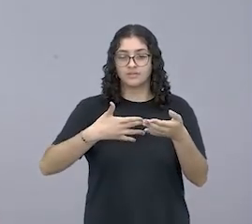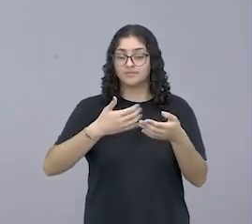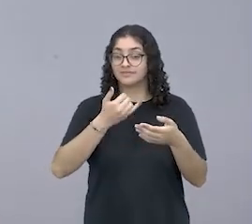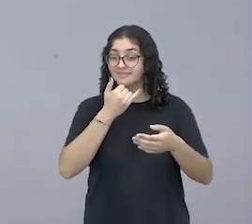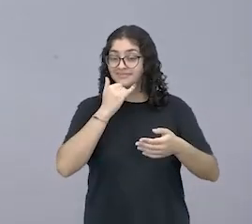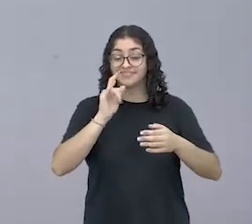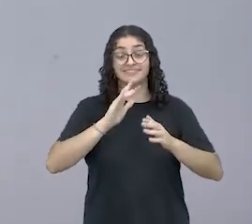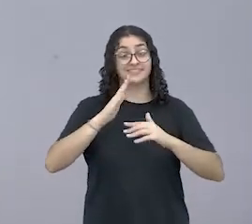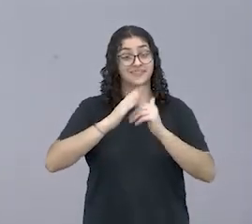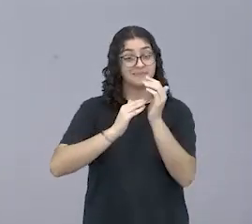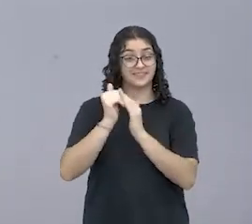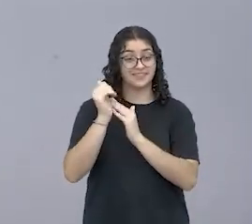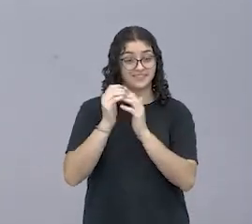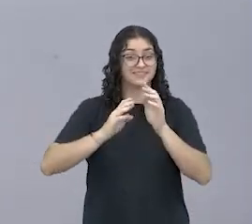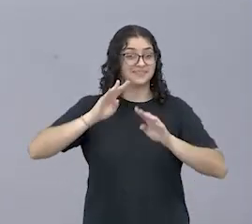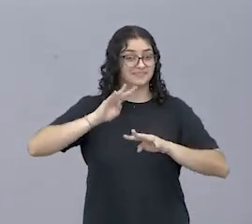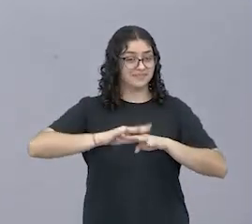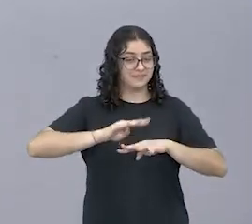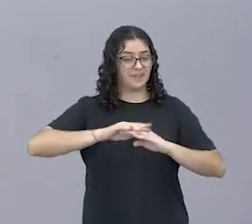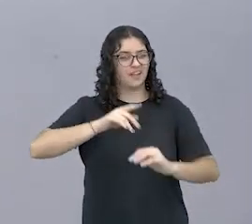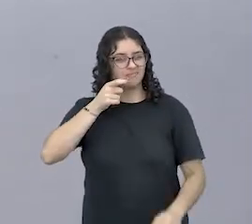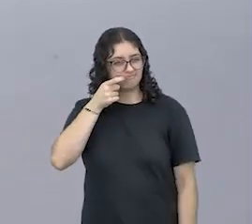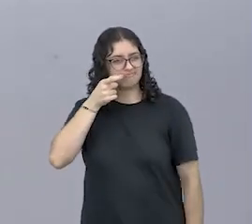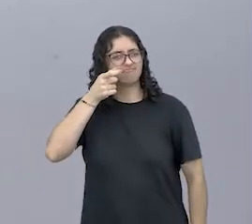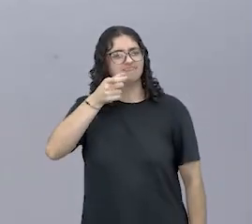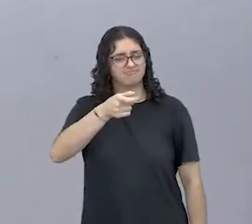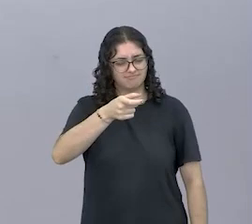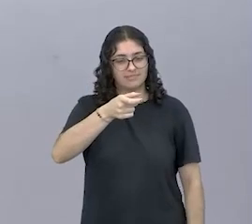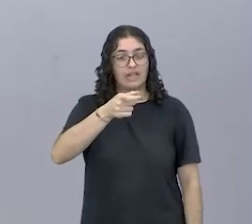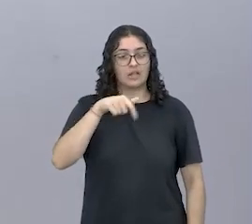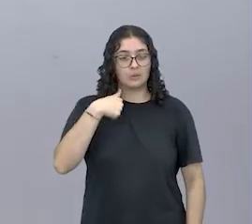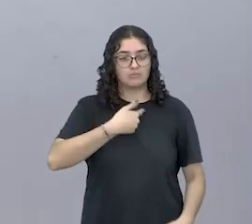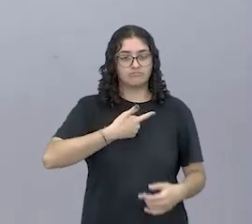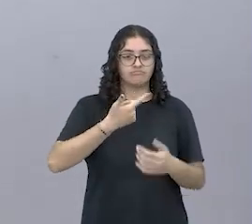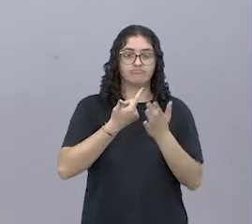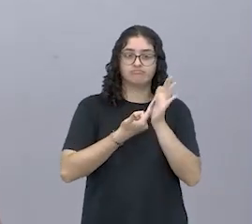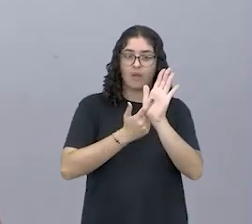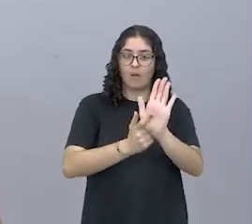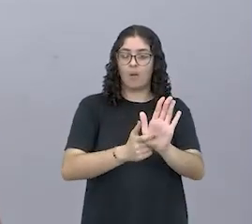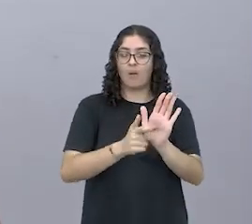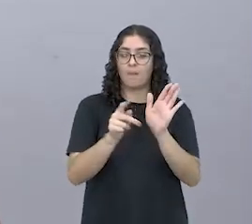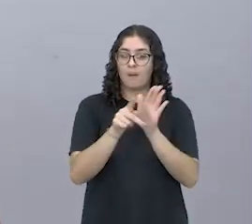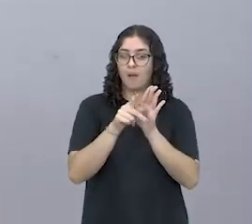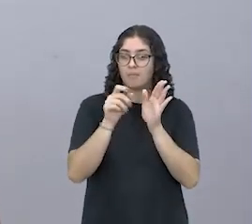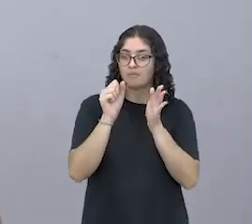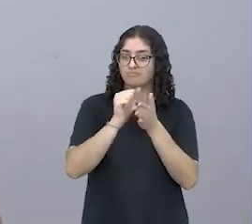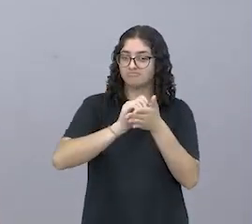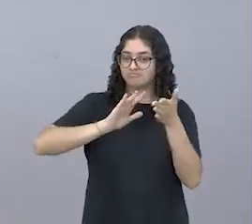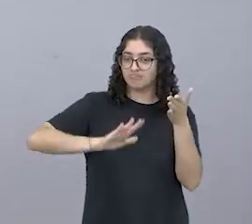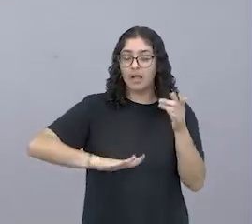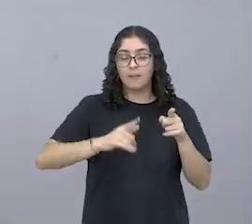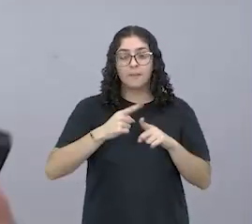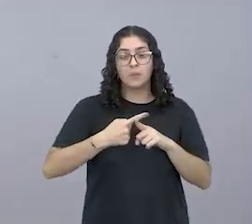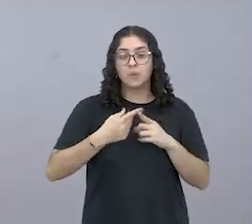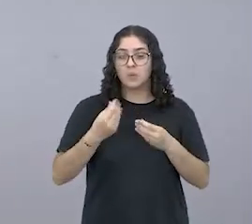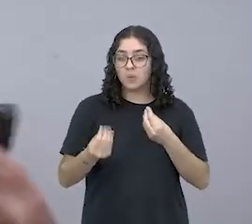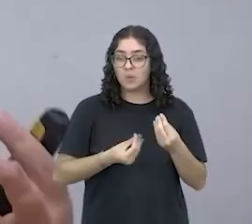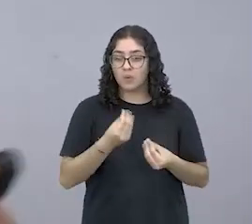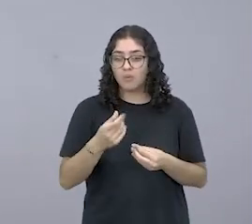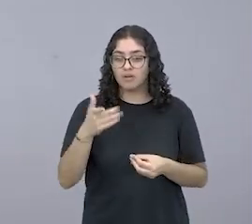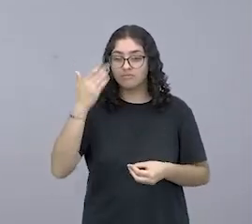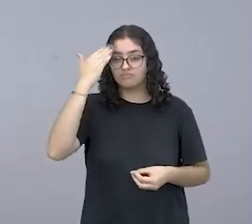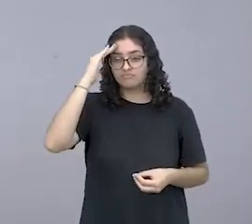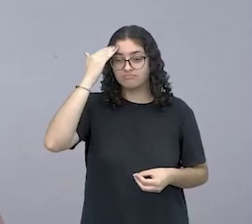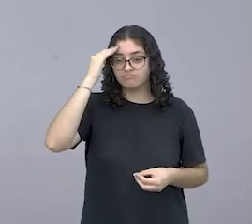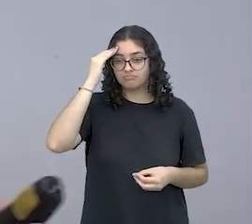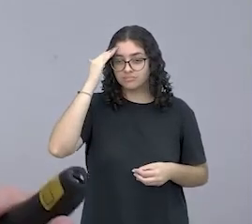habilidade de matemática. É bem interessante da gente trazer esse tipo de exercício, porque daí eles vão